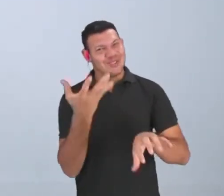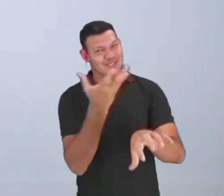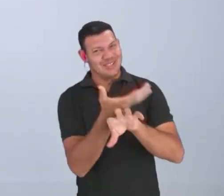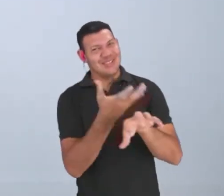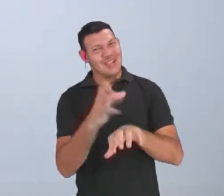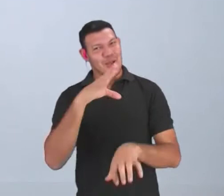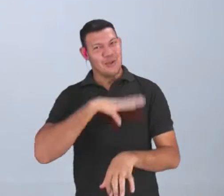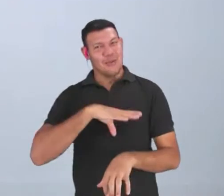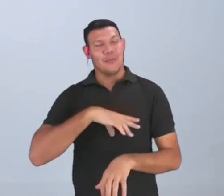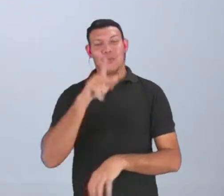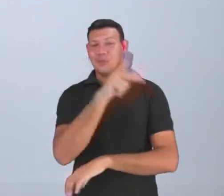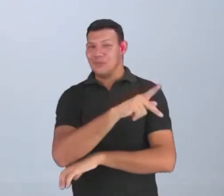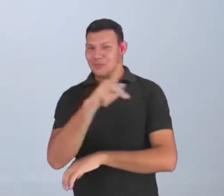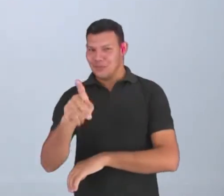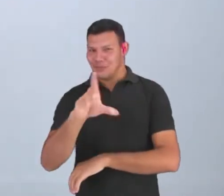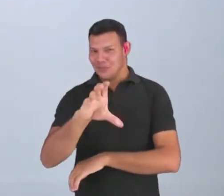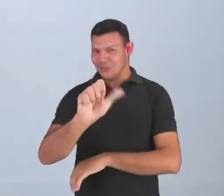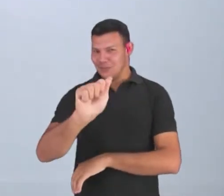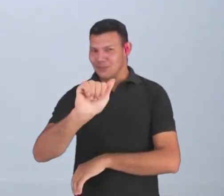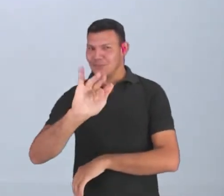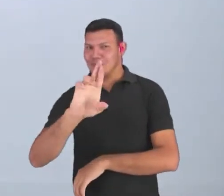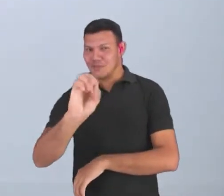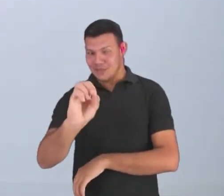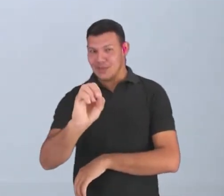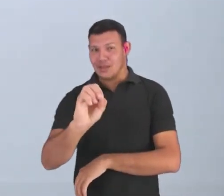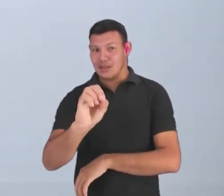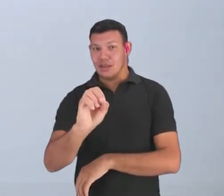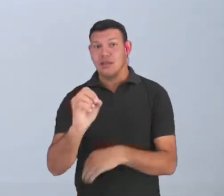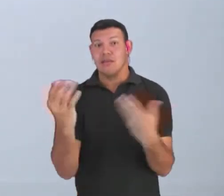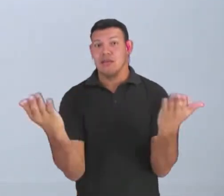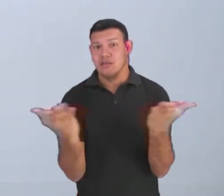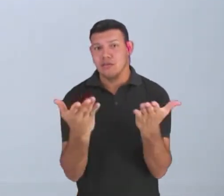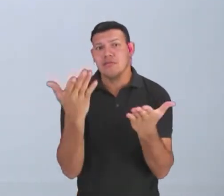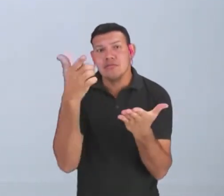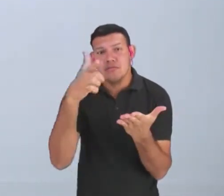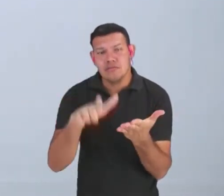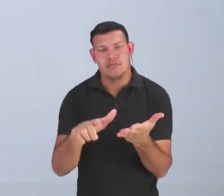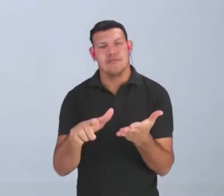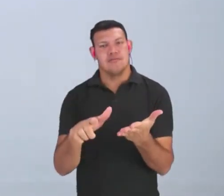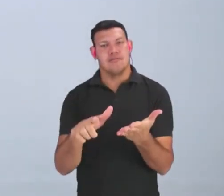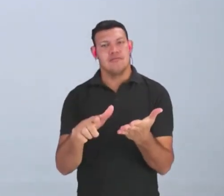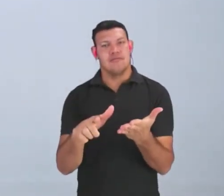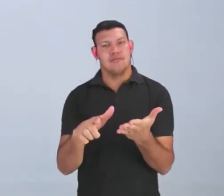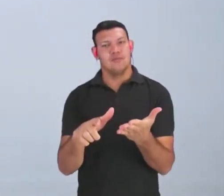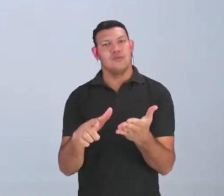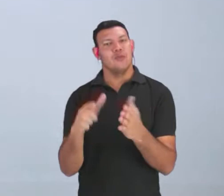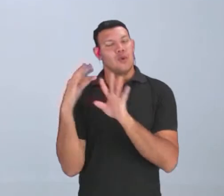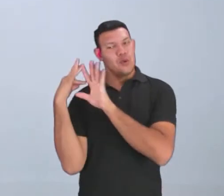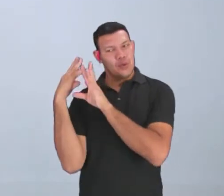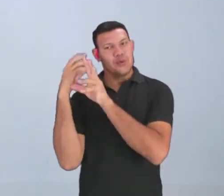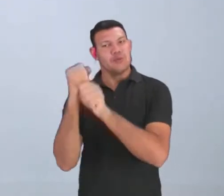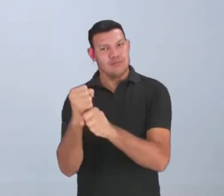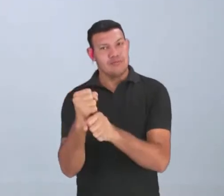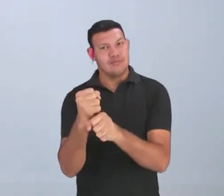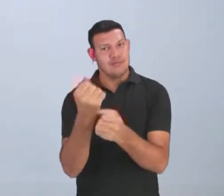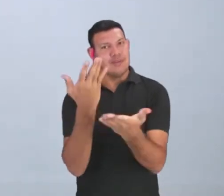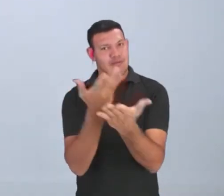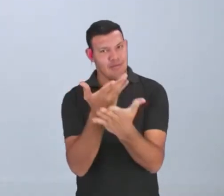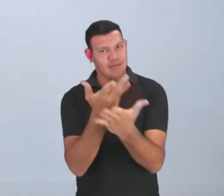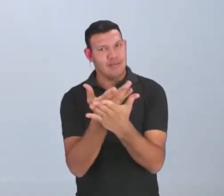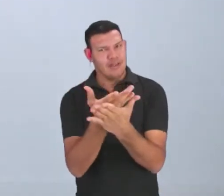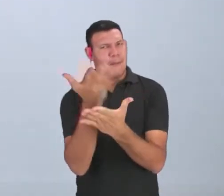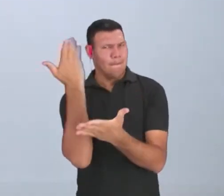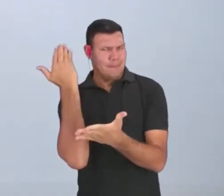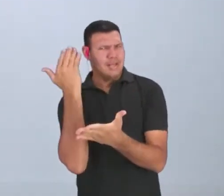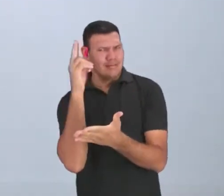Cairo Mendes e hoje nós vamos voltar àquele assunto que nós vimos na aula passada, que é a aula de funções da linguagem,